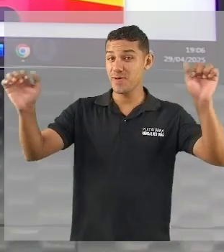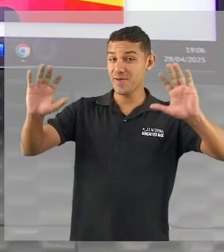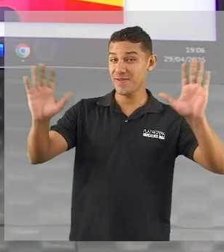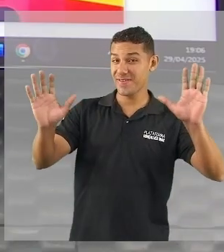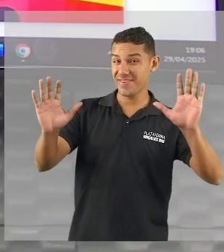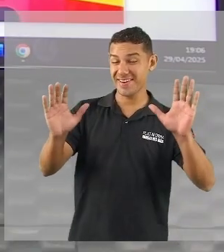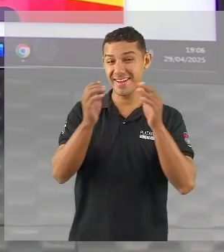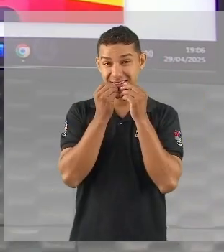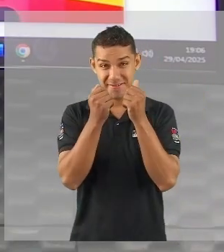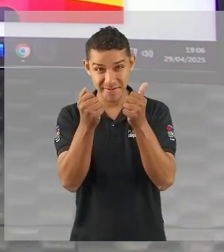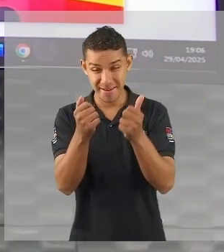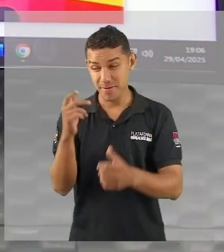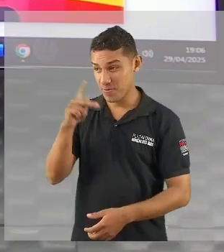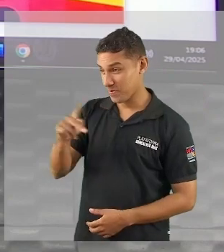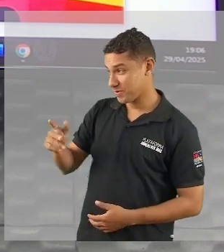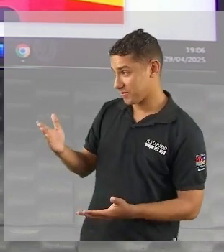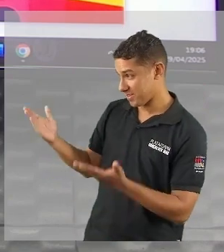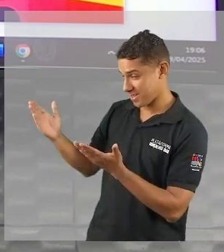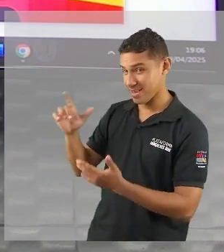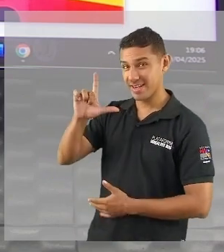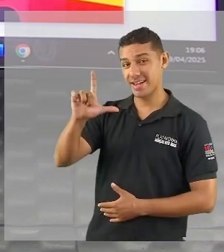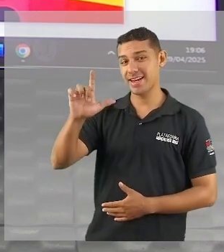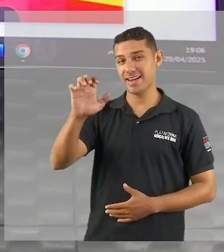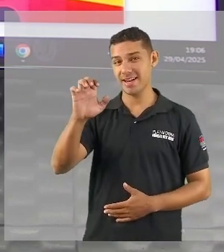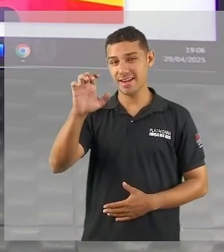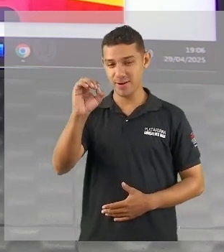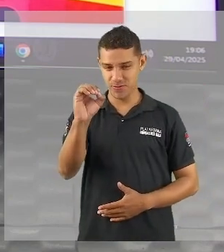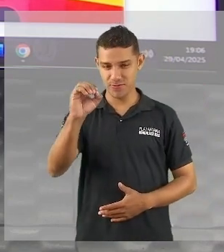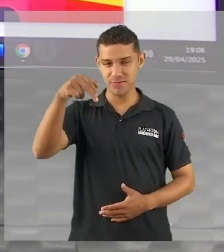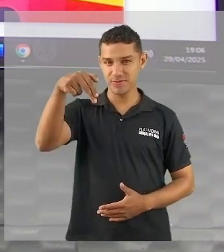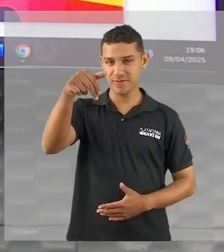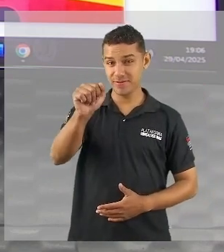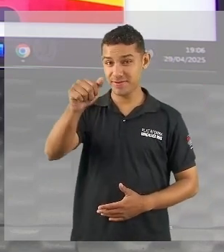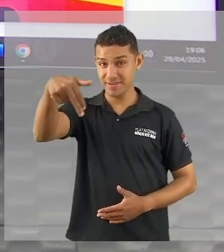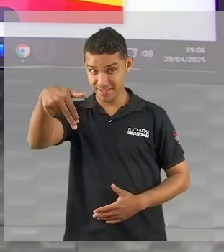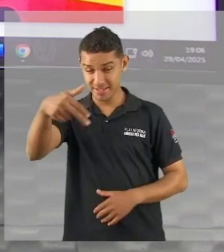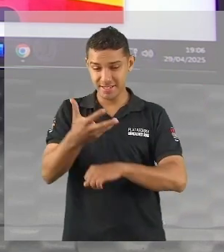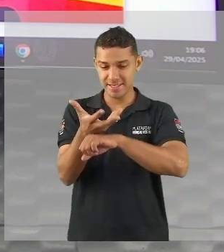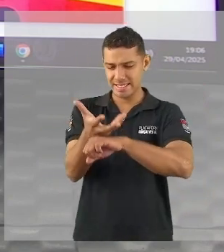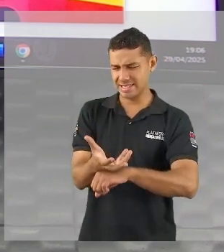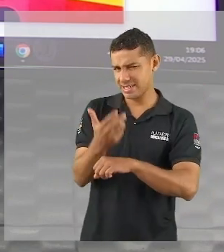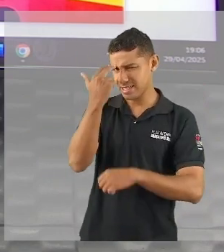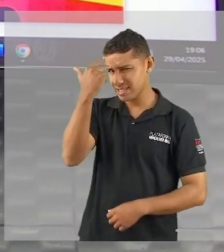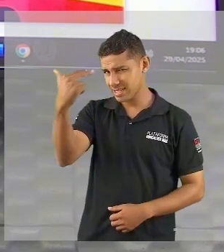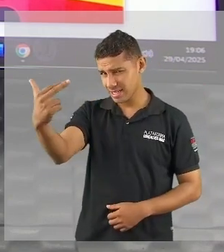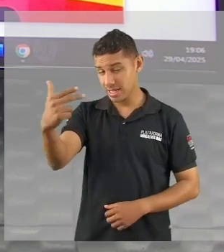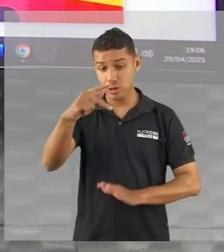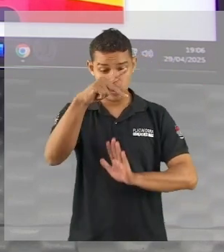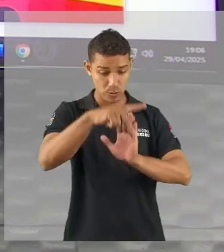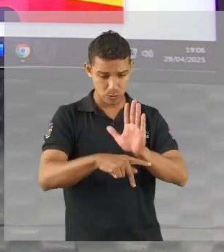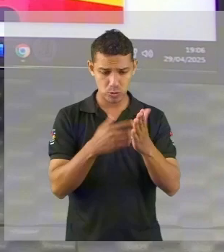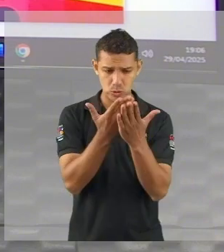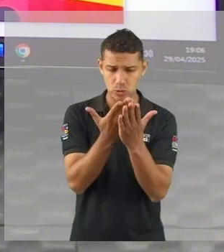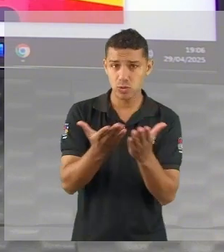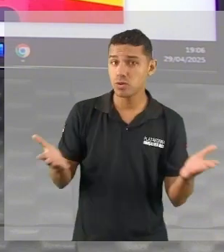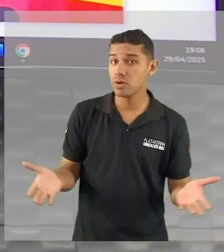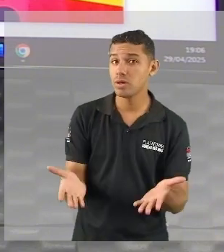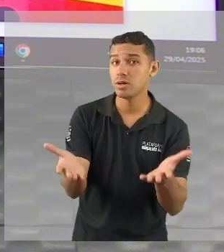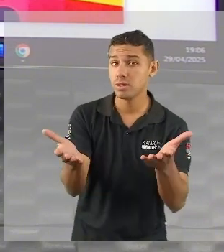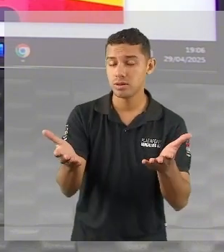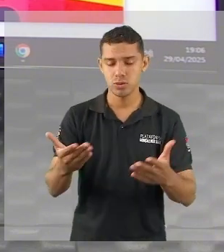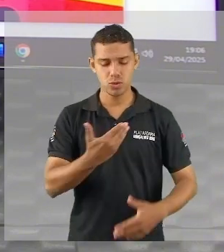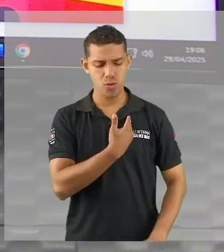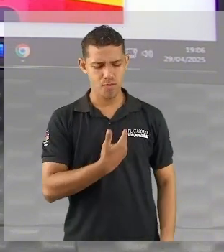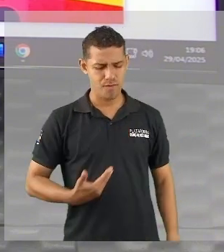Olá, professor Leonan Rodrigues, de História, aqui no projeto Estuda Aí, uma iniciativa do Governo do Estado do Maranhão, a